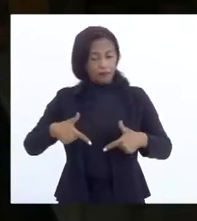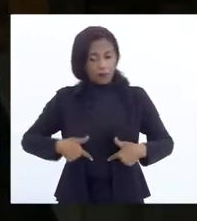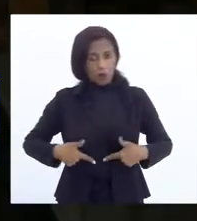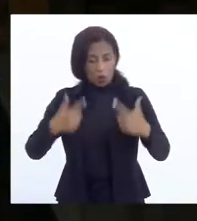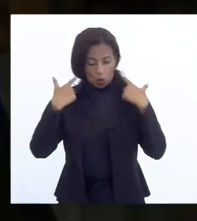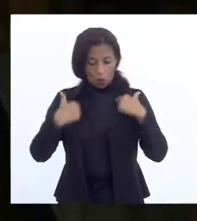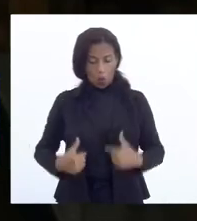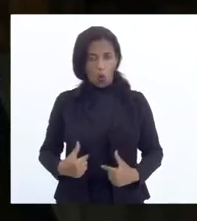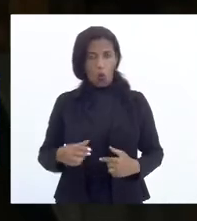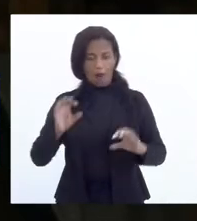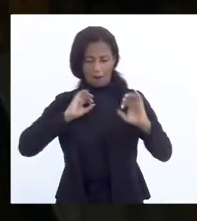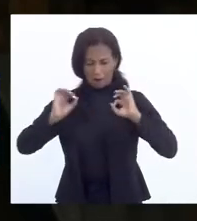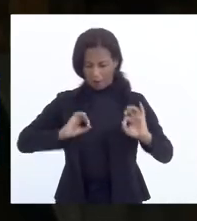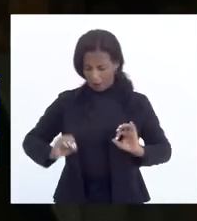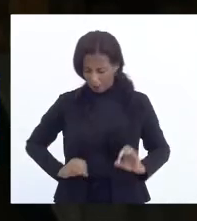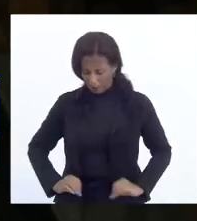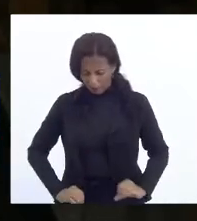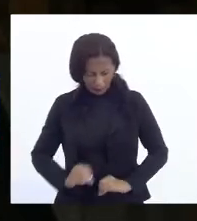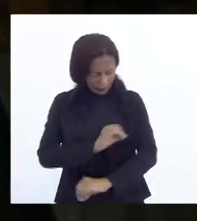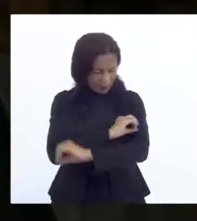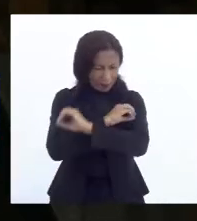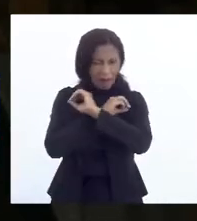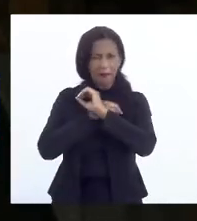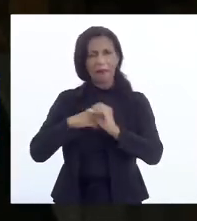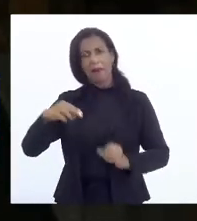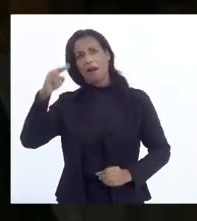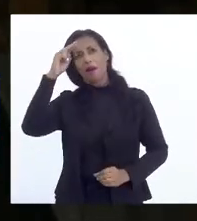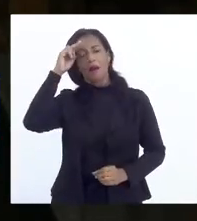roupas camufladas, com roupas